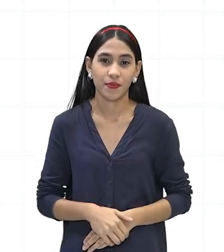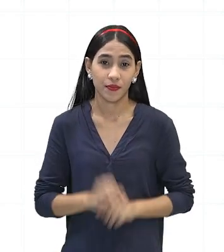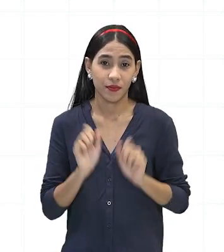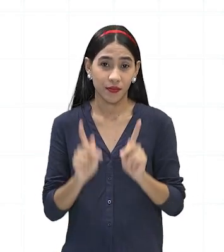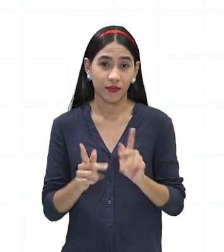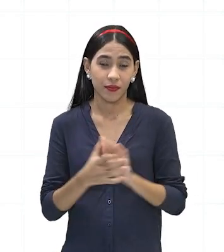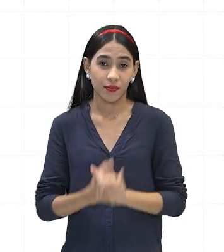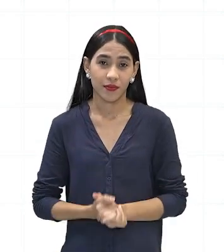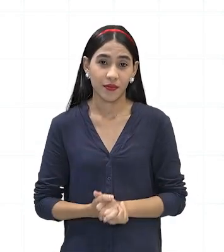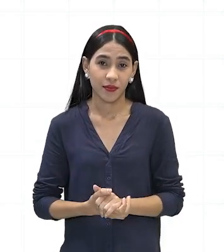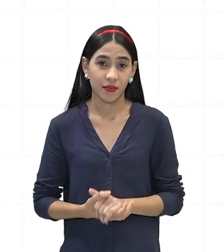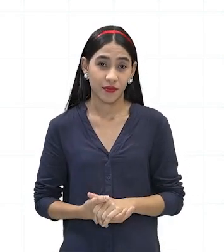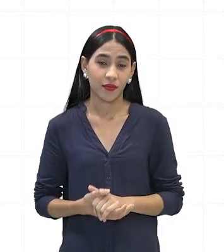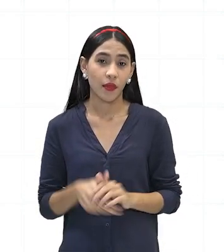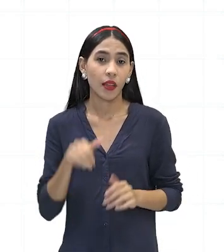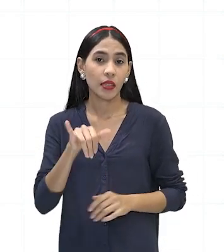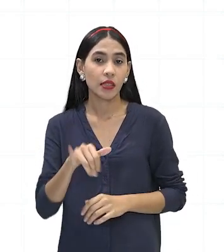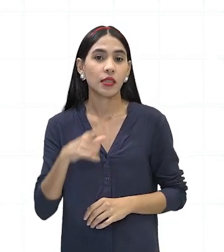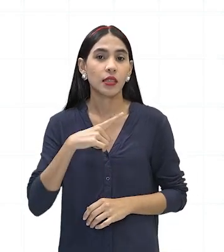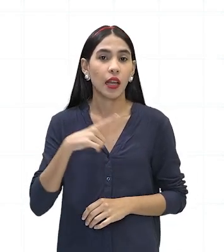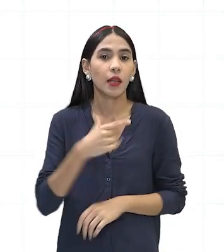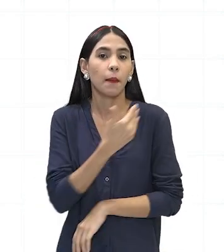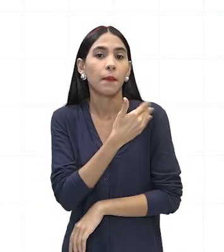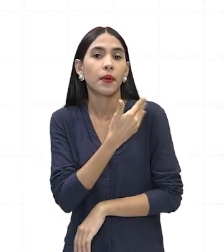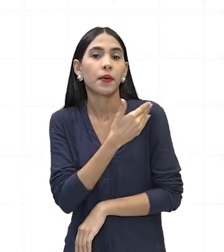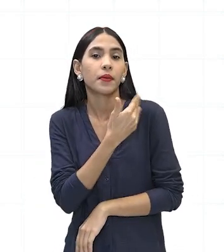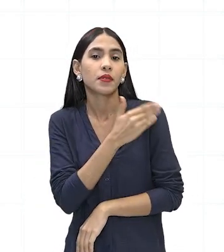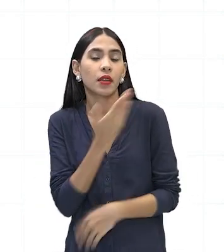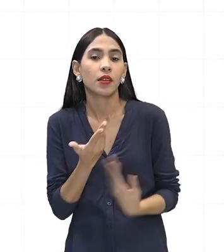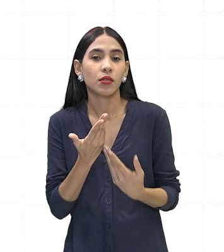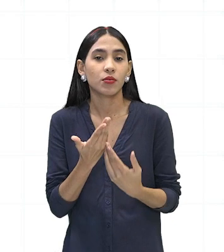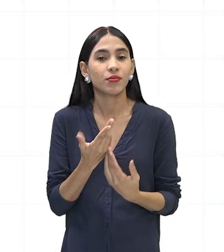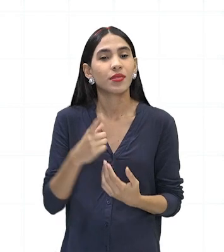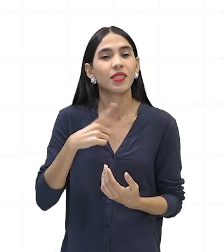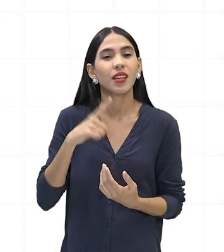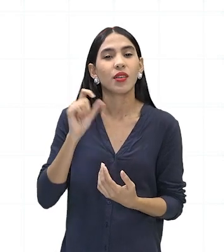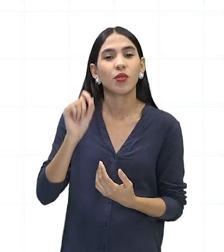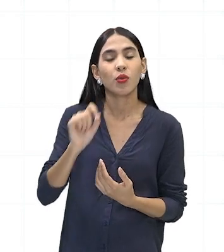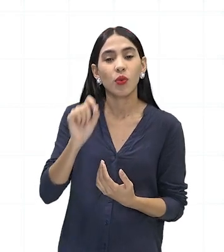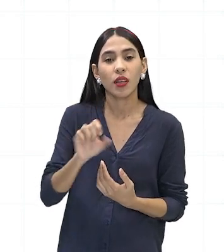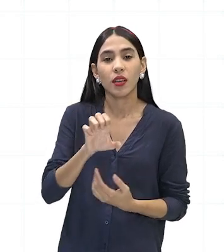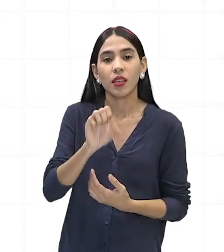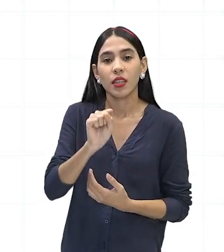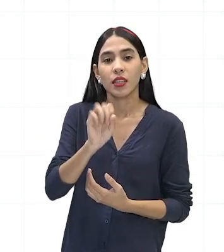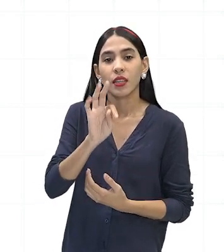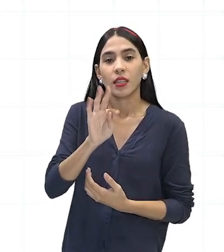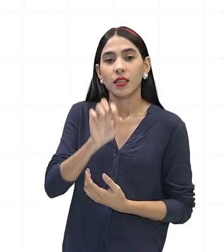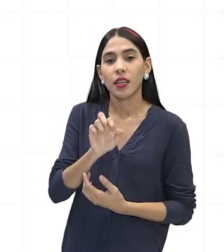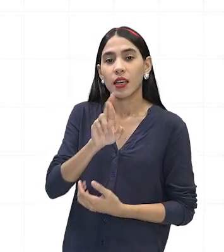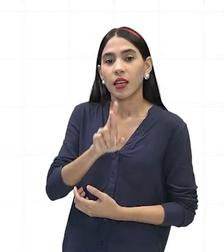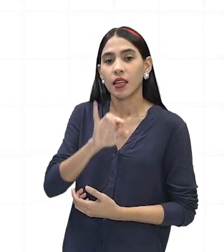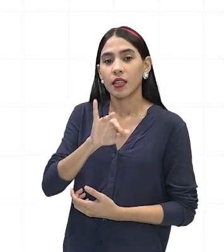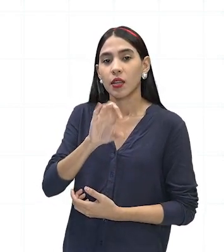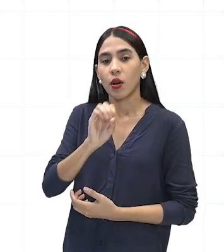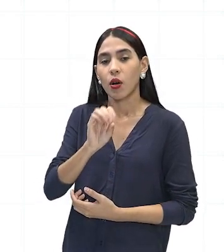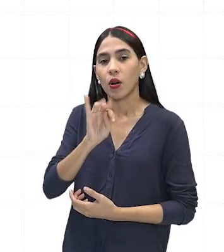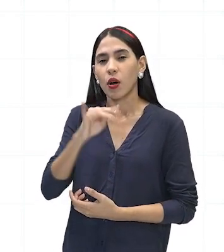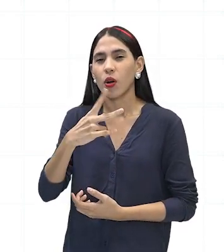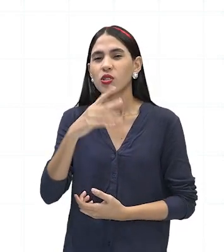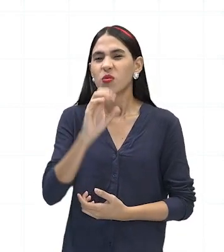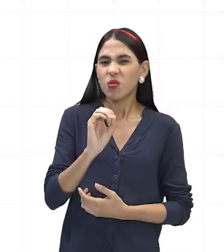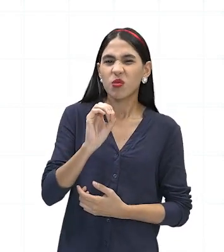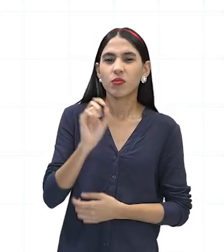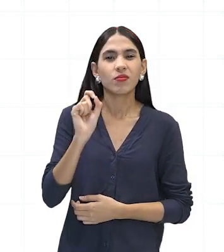certo? E se existe o preconceito, logo tem a questão do estereótipo. Mas, professora, o que